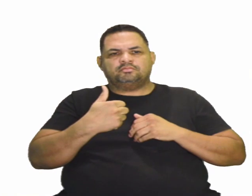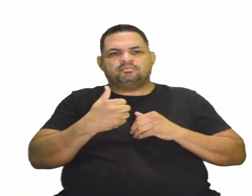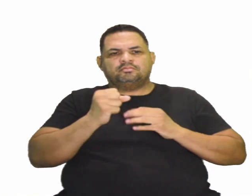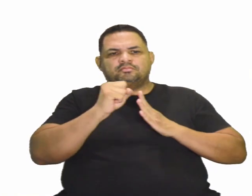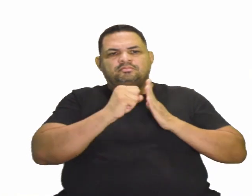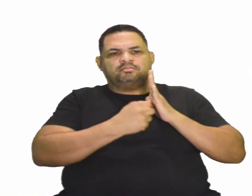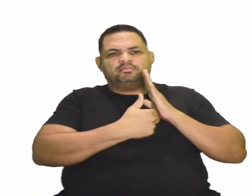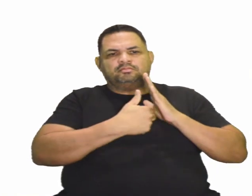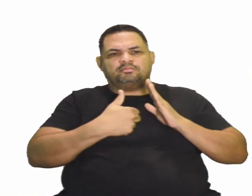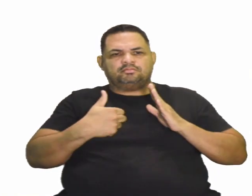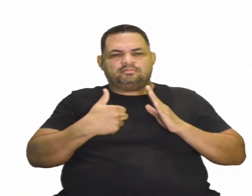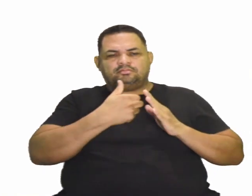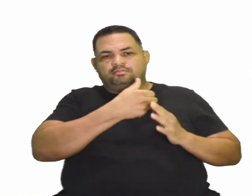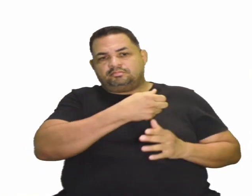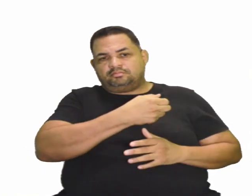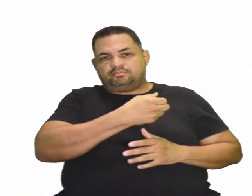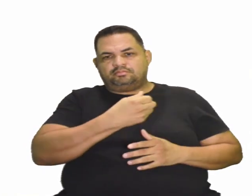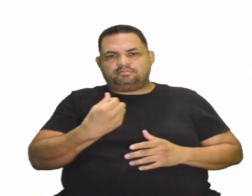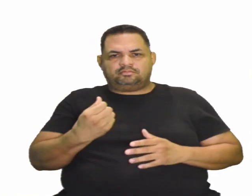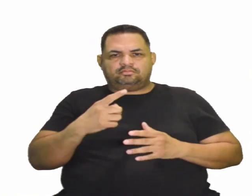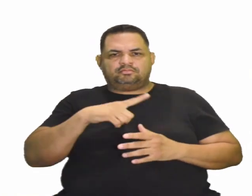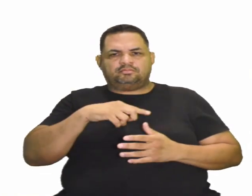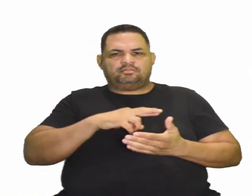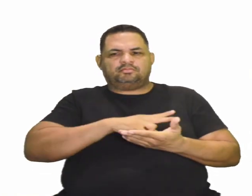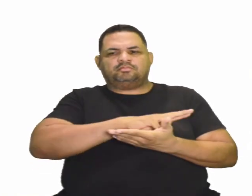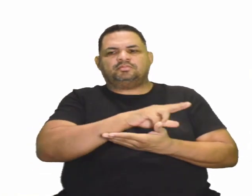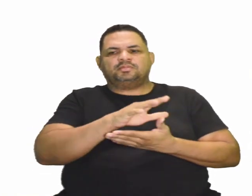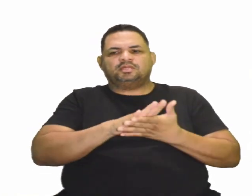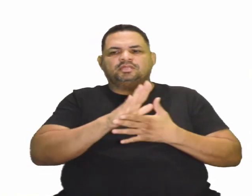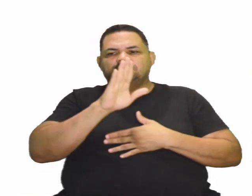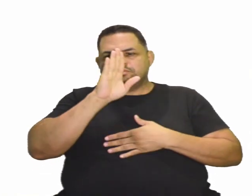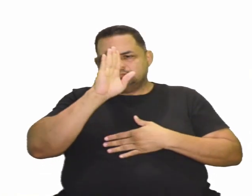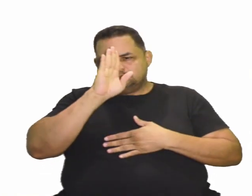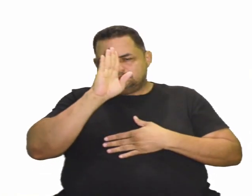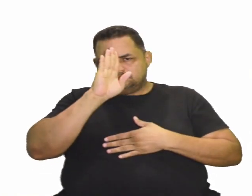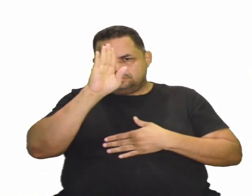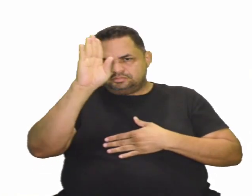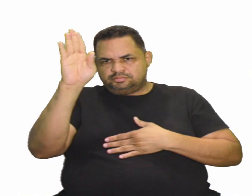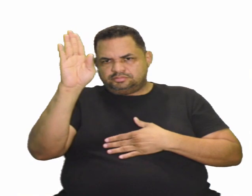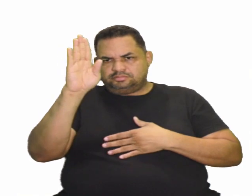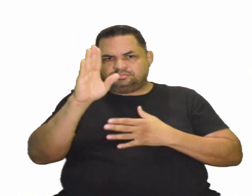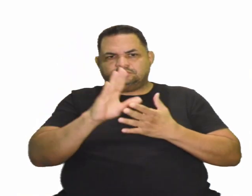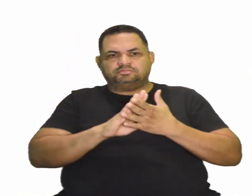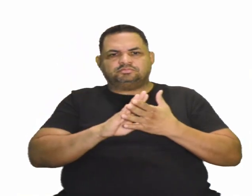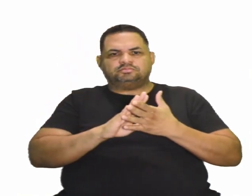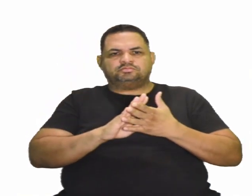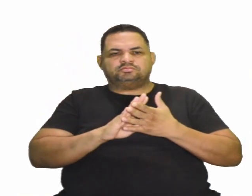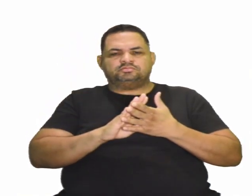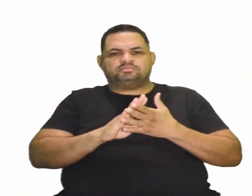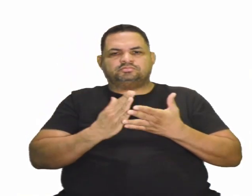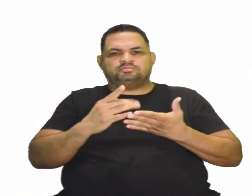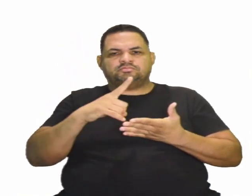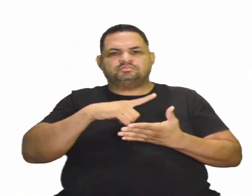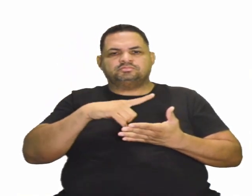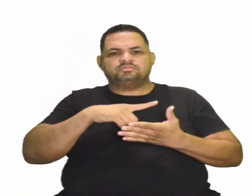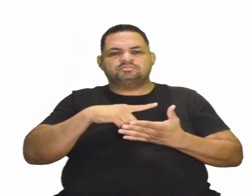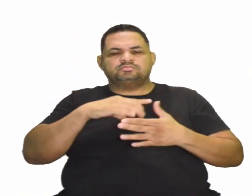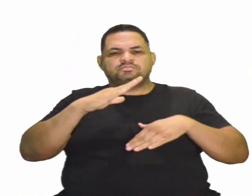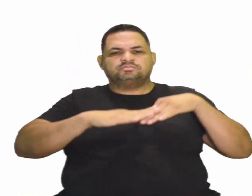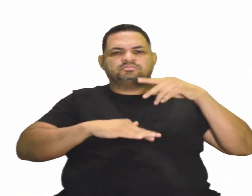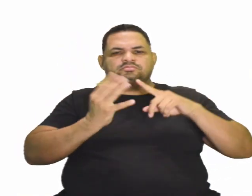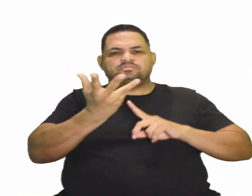XVI, teve grandes nomes da pintura, entre seus protagonistas. Né? Sabemos que nesse período o artista já